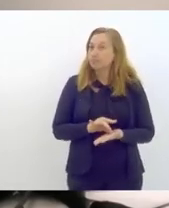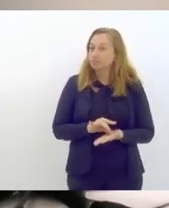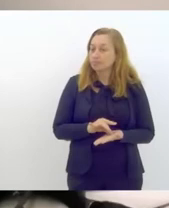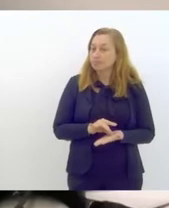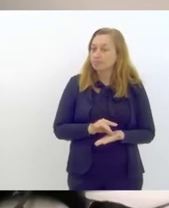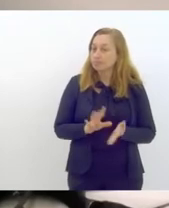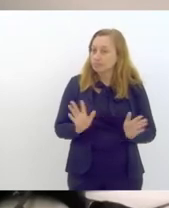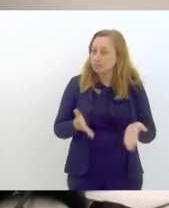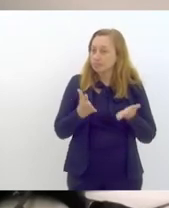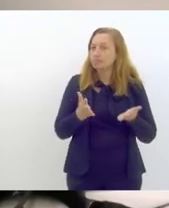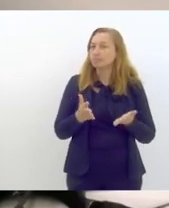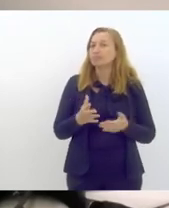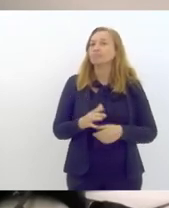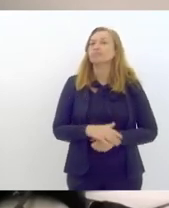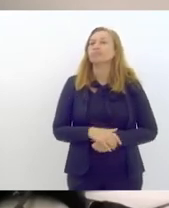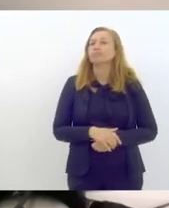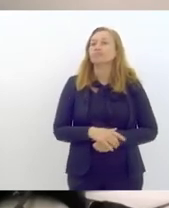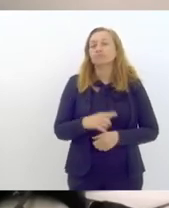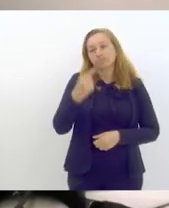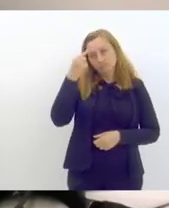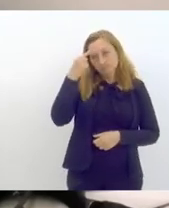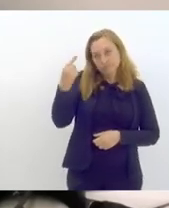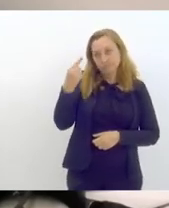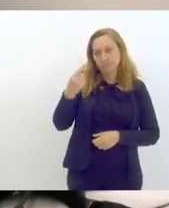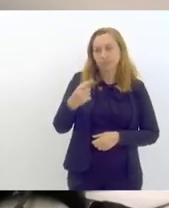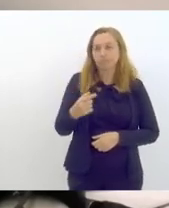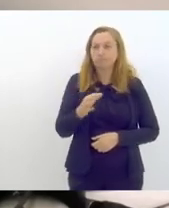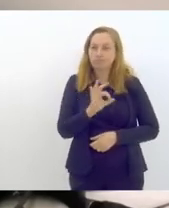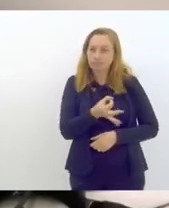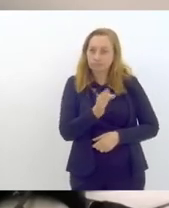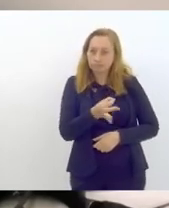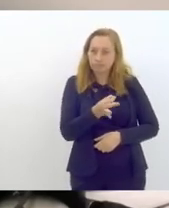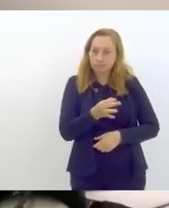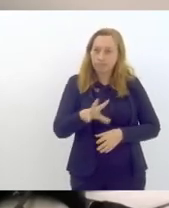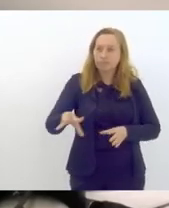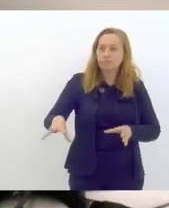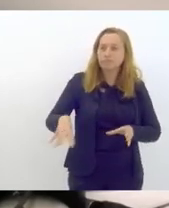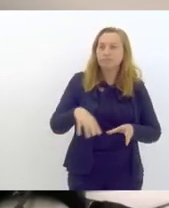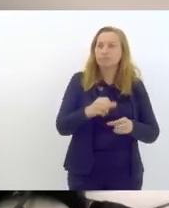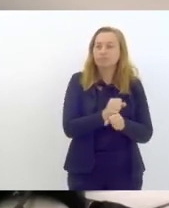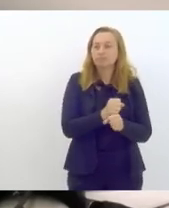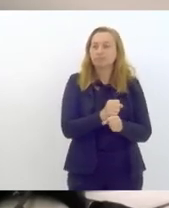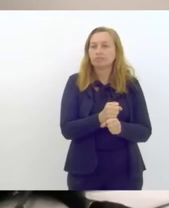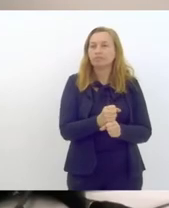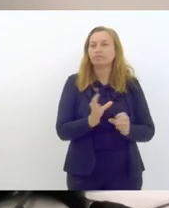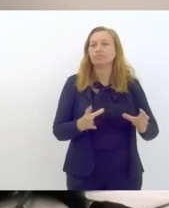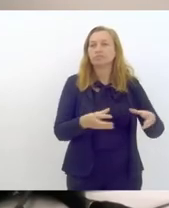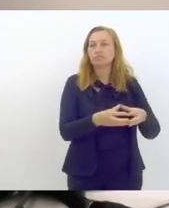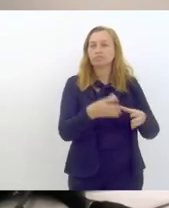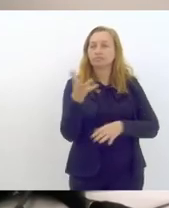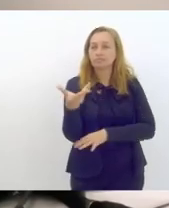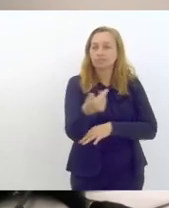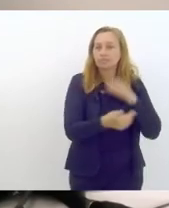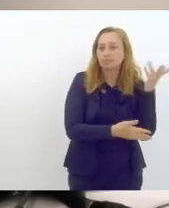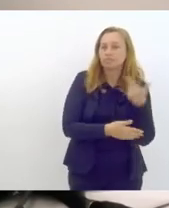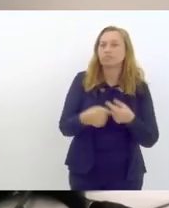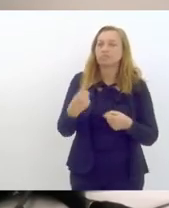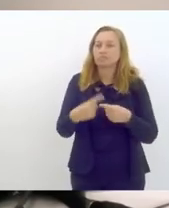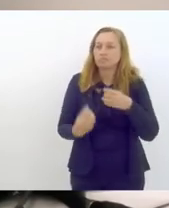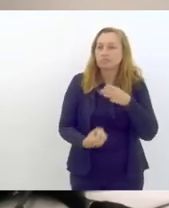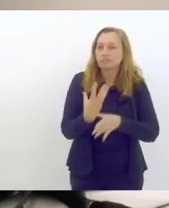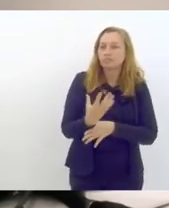a iniciativa aqui, que teve uma ideia que, de fato, soma o texto original, é da Comissão de Meio Ambiente, porque cria um